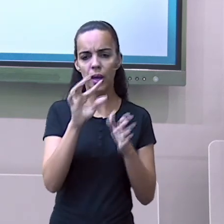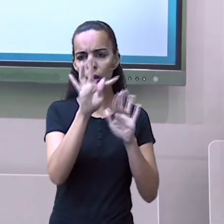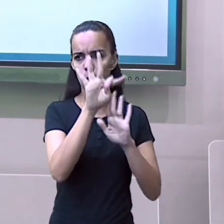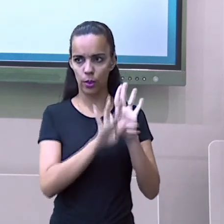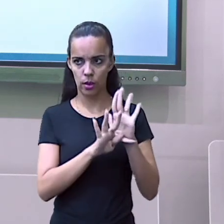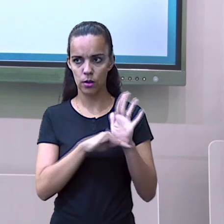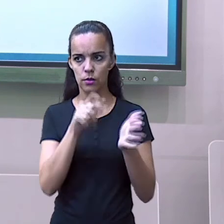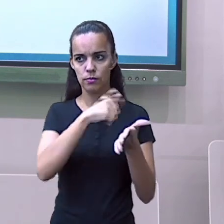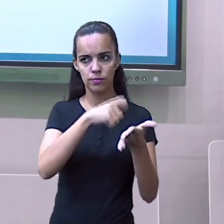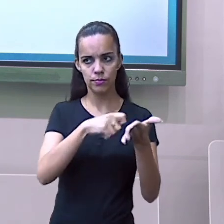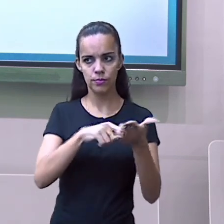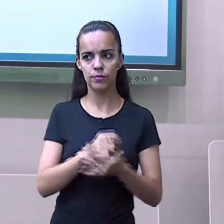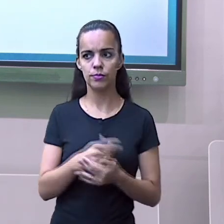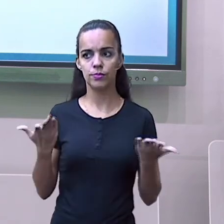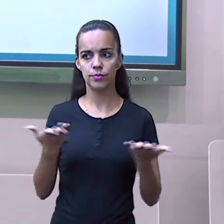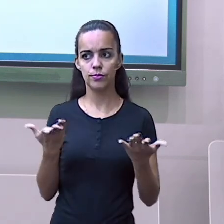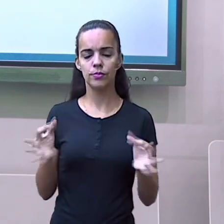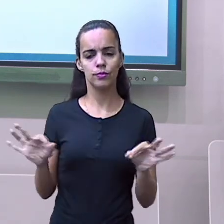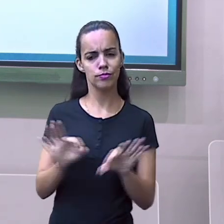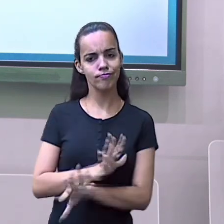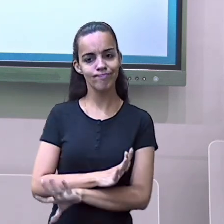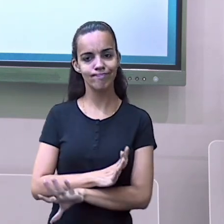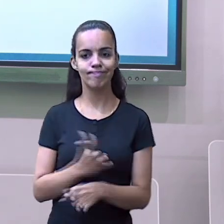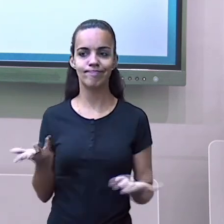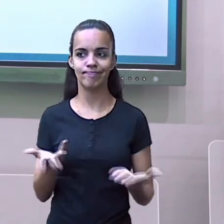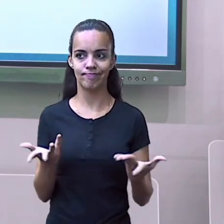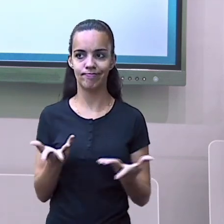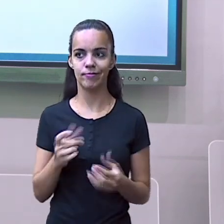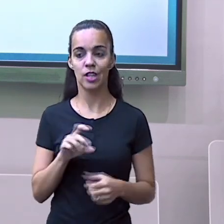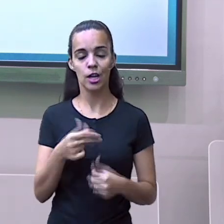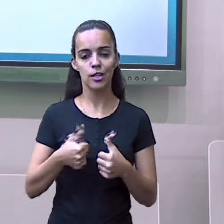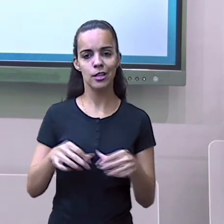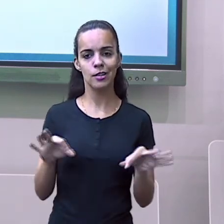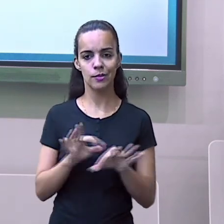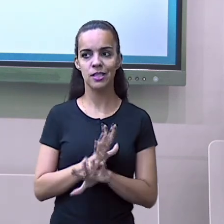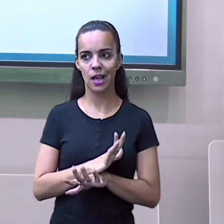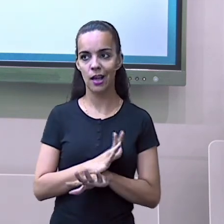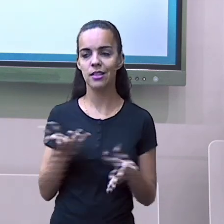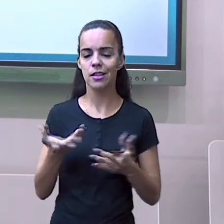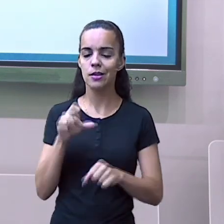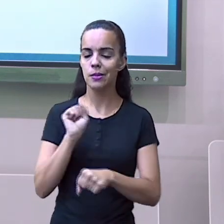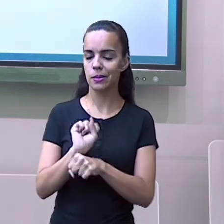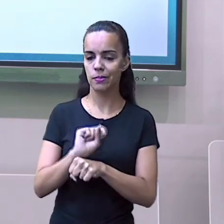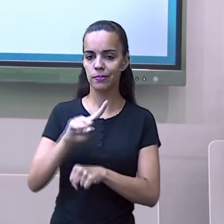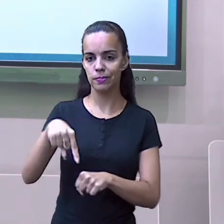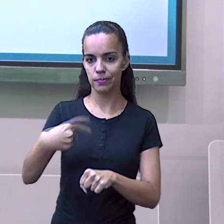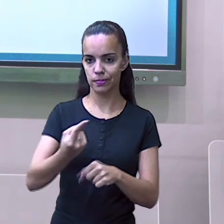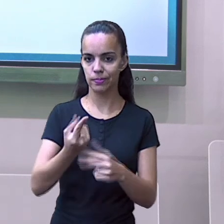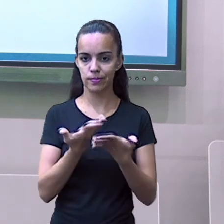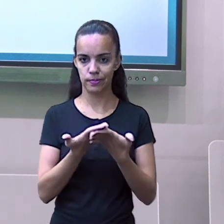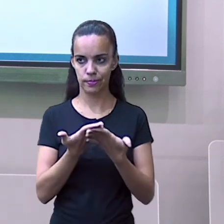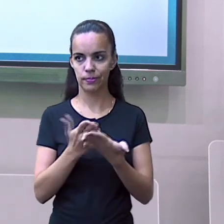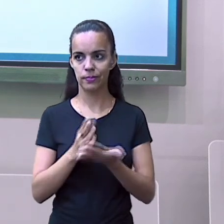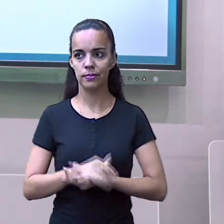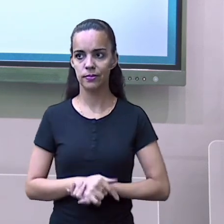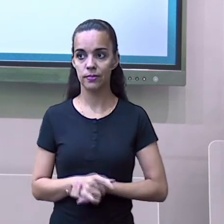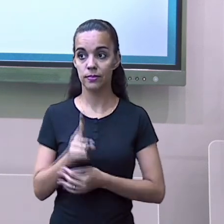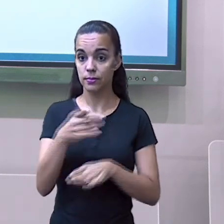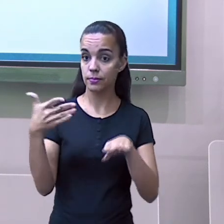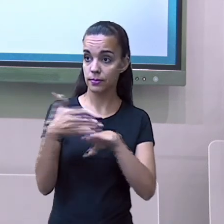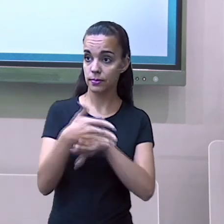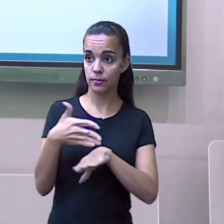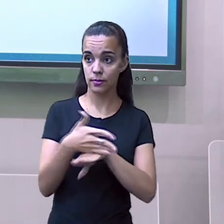seu caderno, ok? Por hoje é só, eu vou ficando por aqui e aguardo você na próxima aula. E